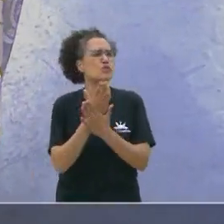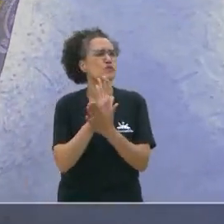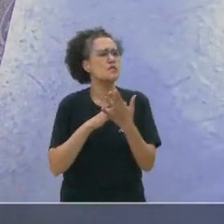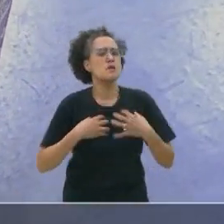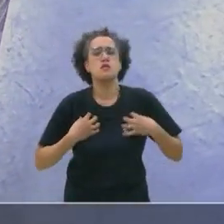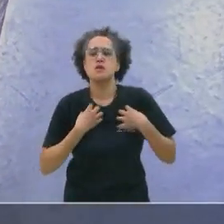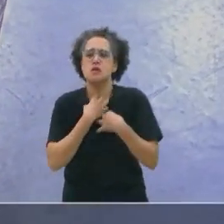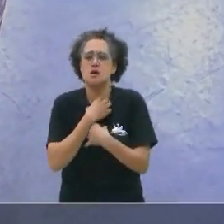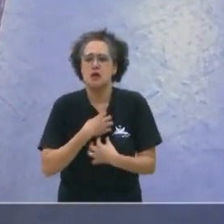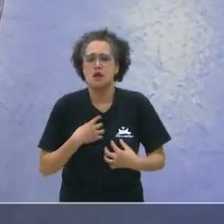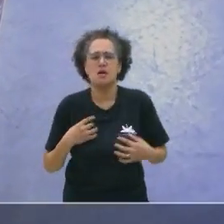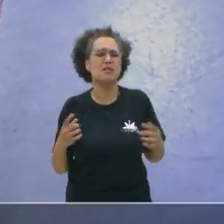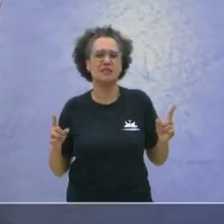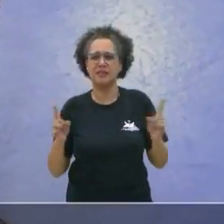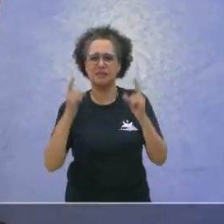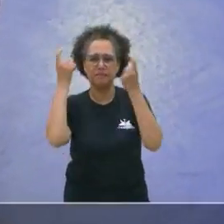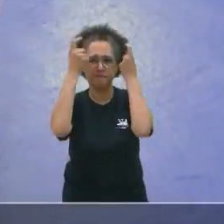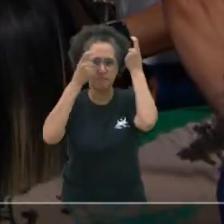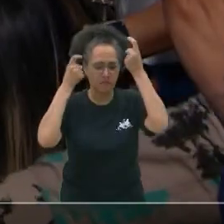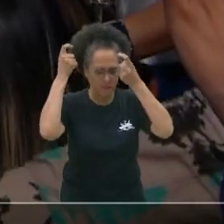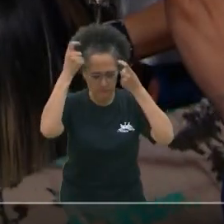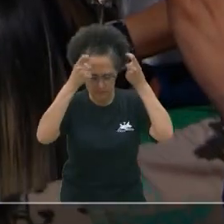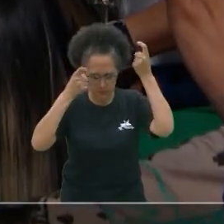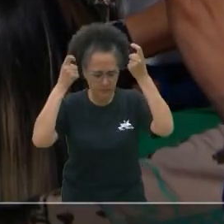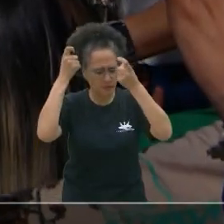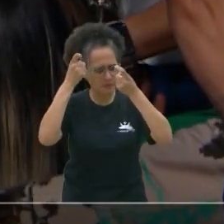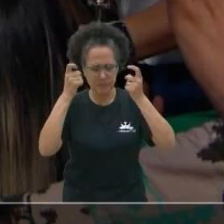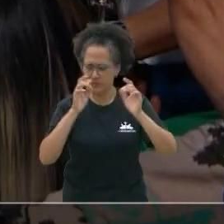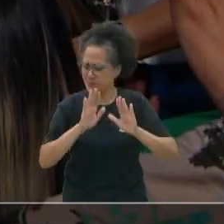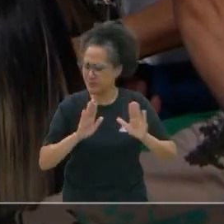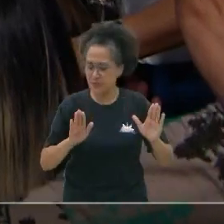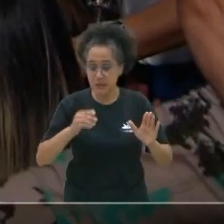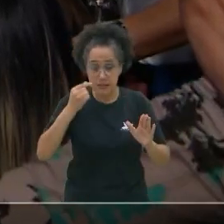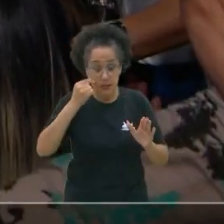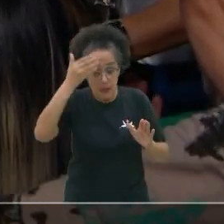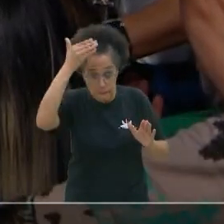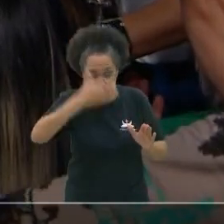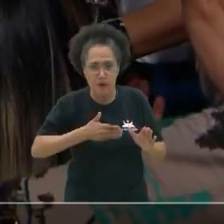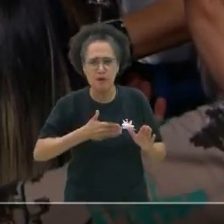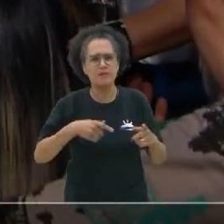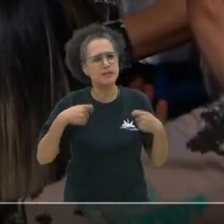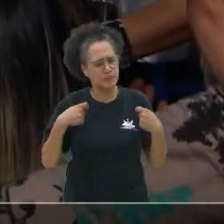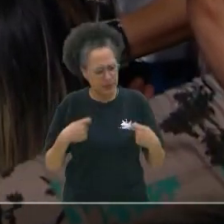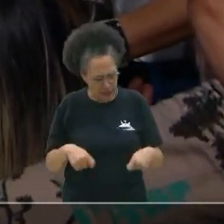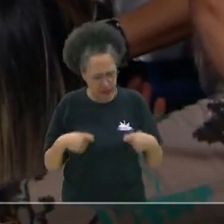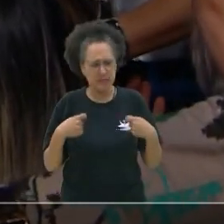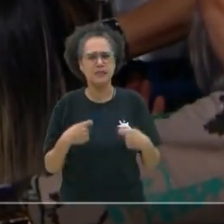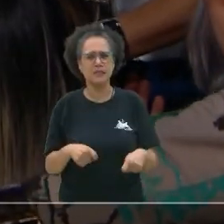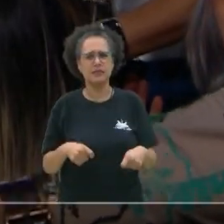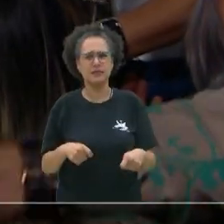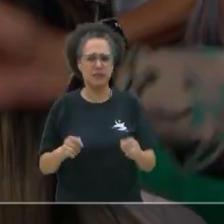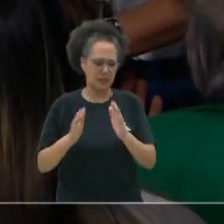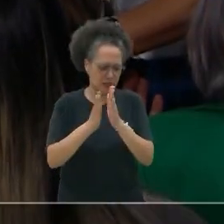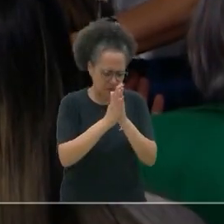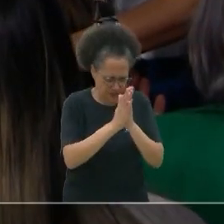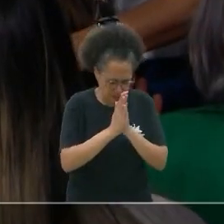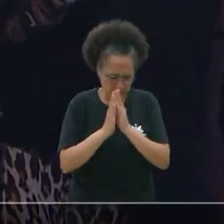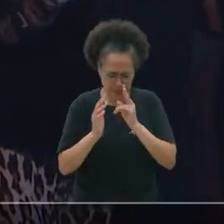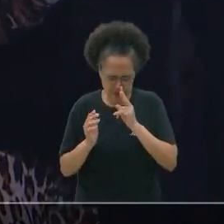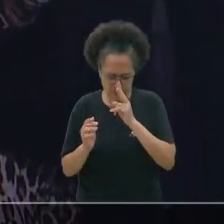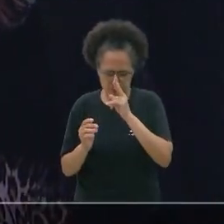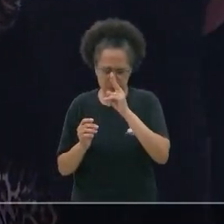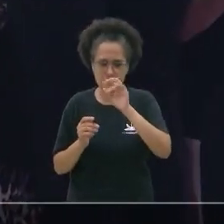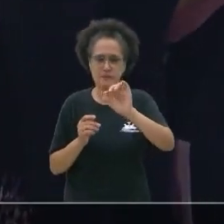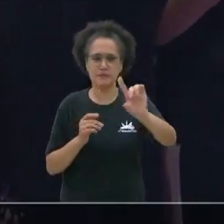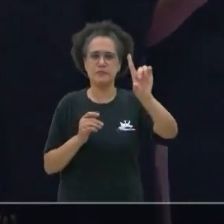se preocupe, o tempo da prova é necessário para que sejamos fortalecidos por Deus. Em nome